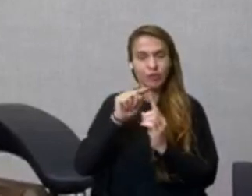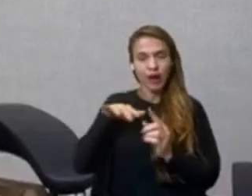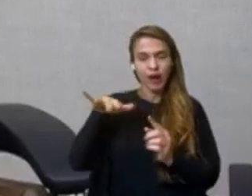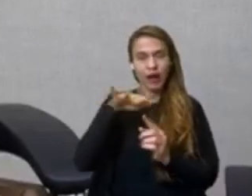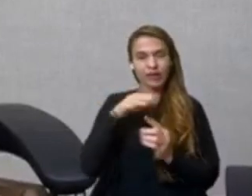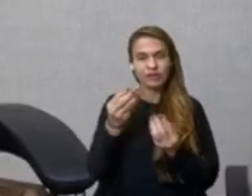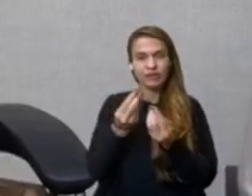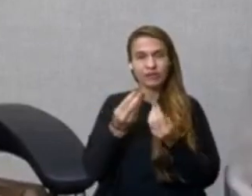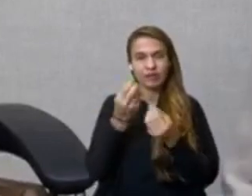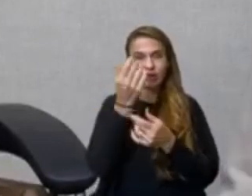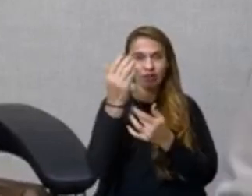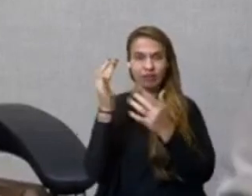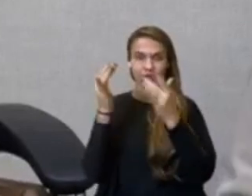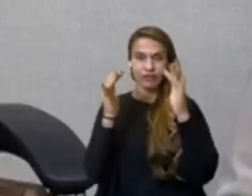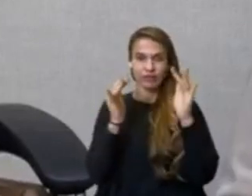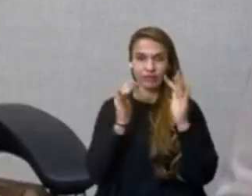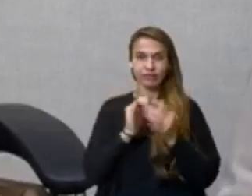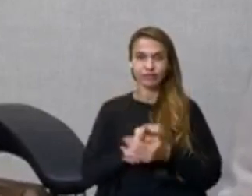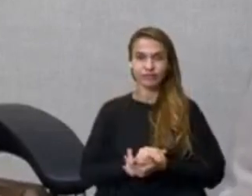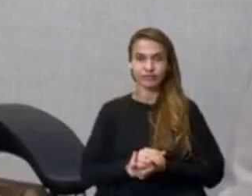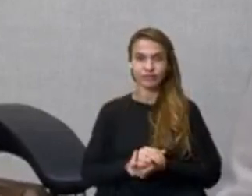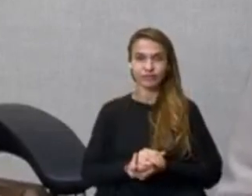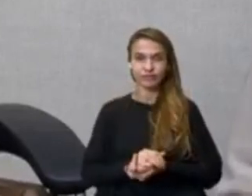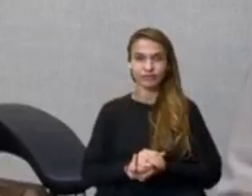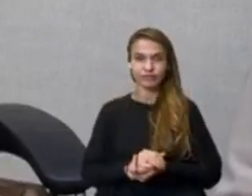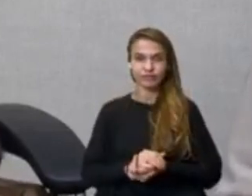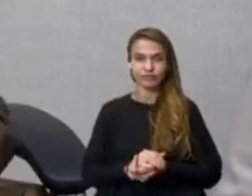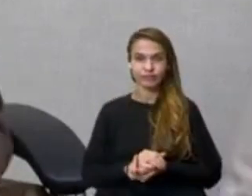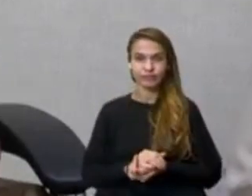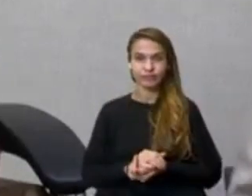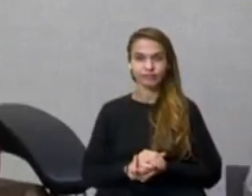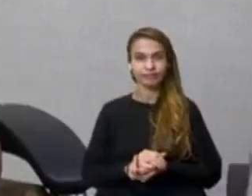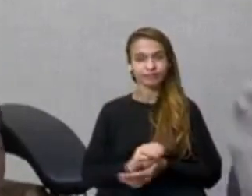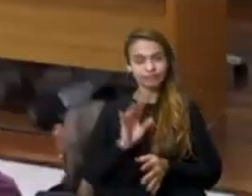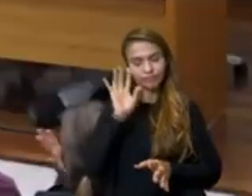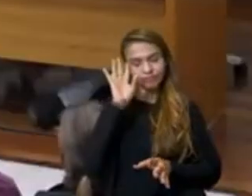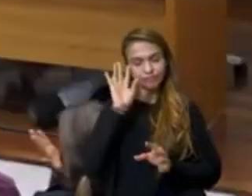Acho que é isso, né? Muito obrigada. Obrigado, Alba.